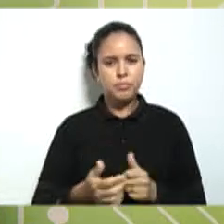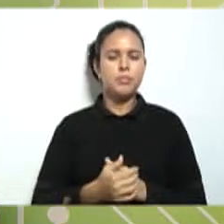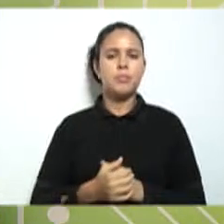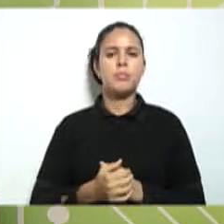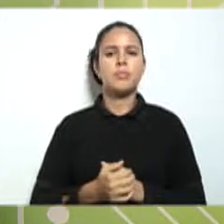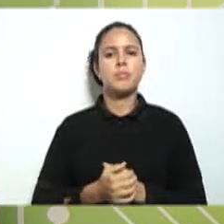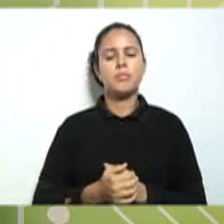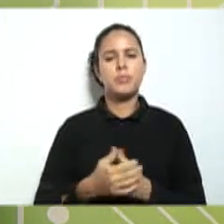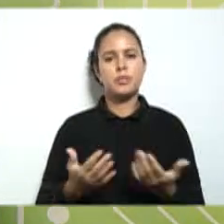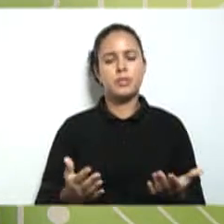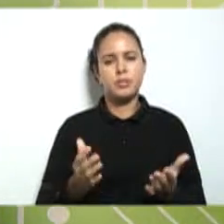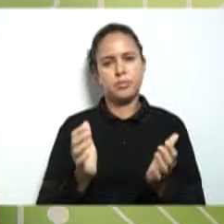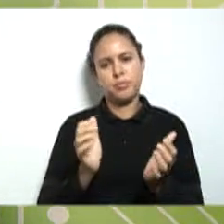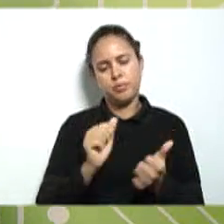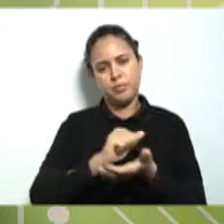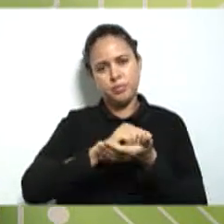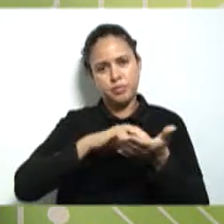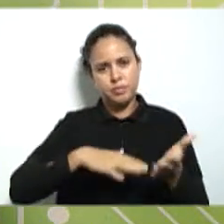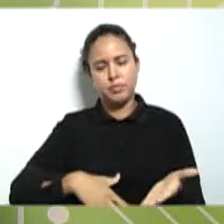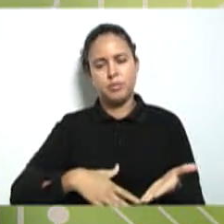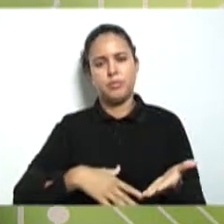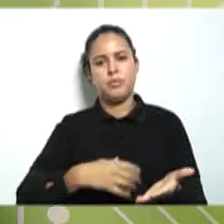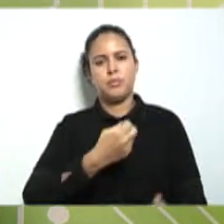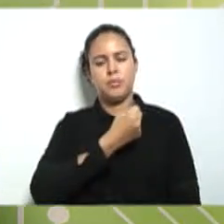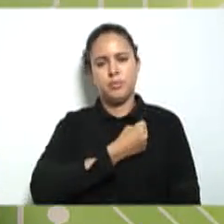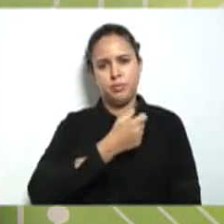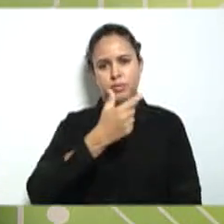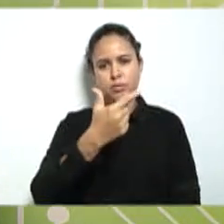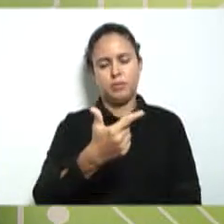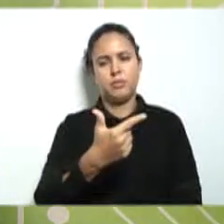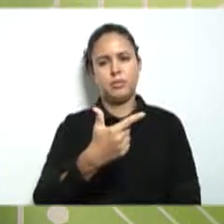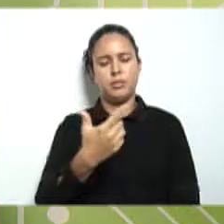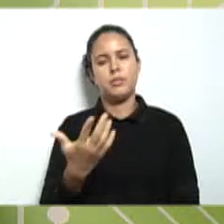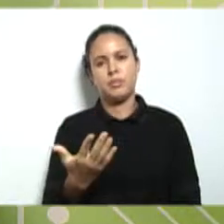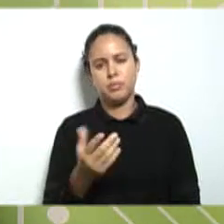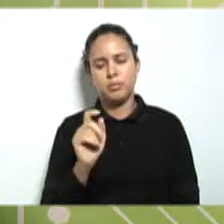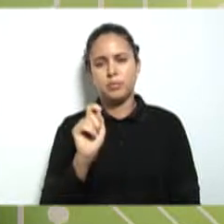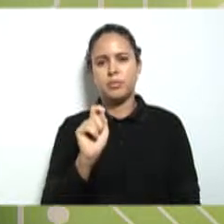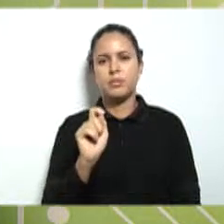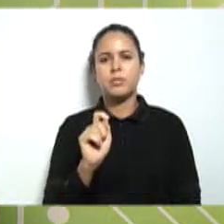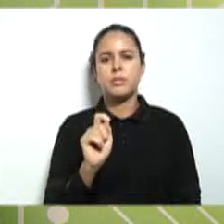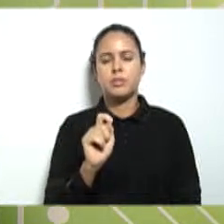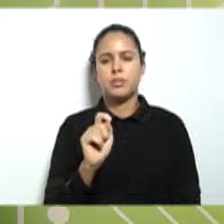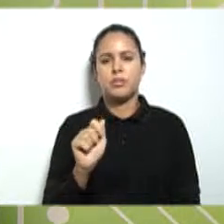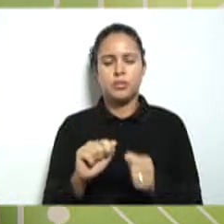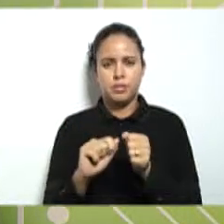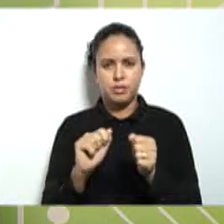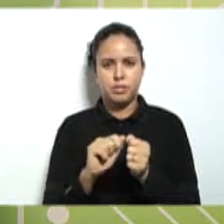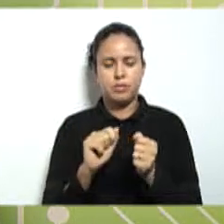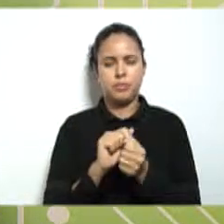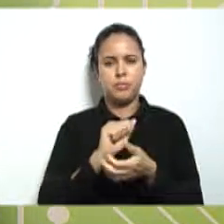Nessa atividade número 2 de percurso da nossa disciplina, a gente quer propor para vocês que vocês façam uma atividade